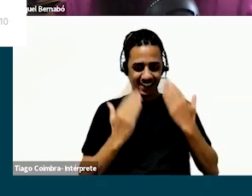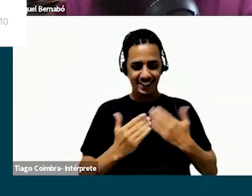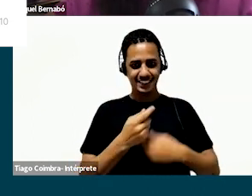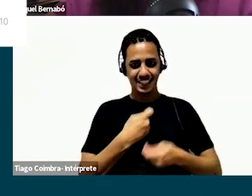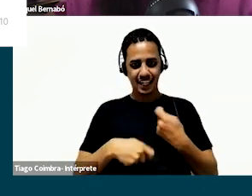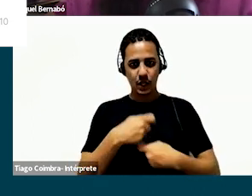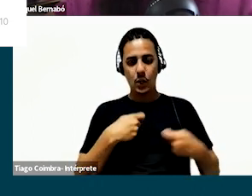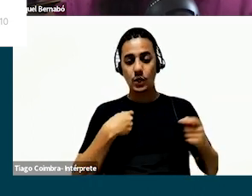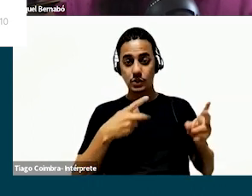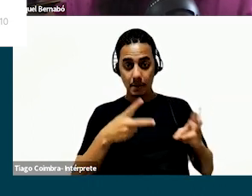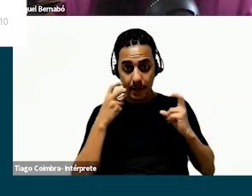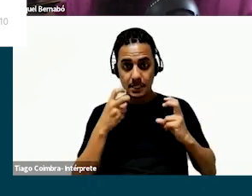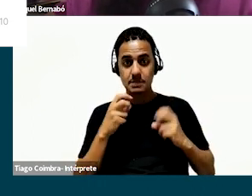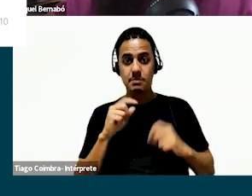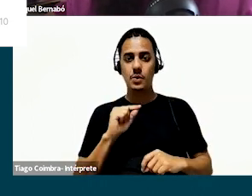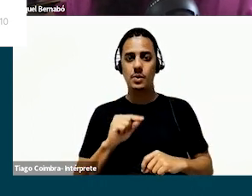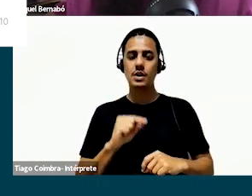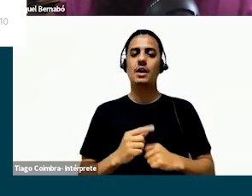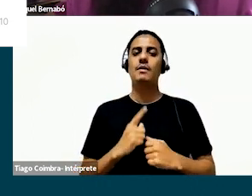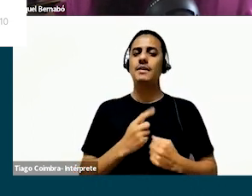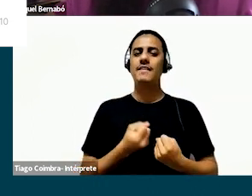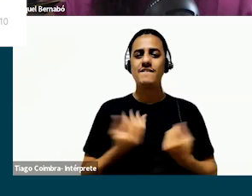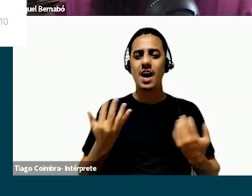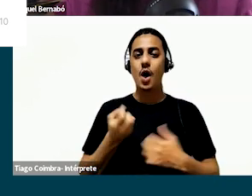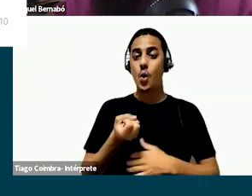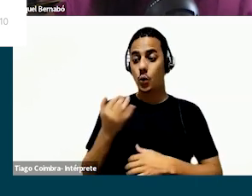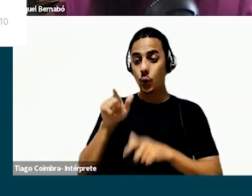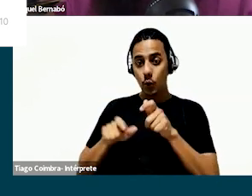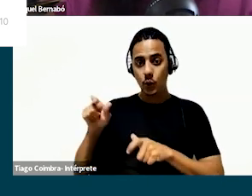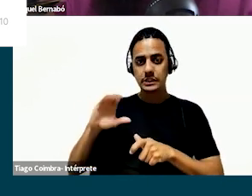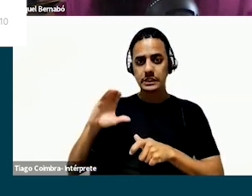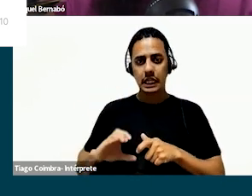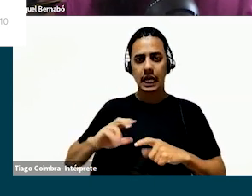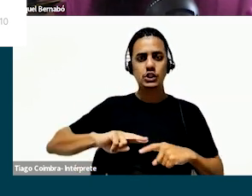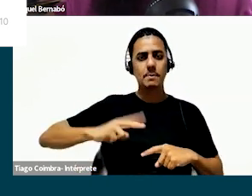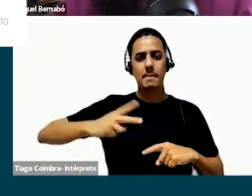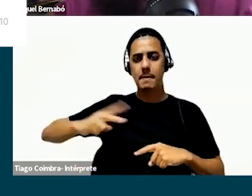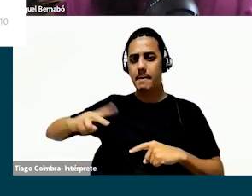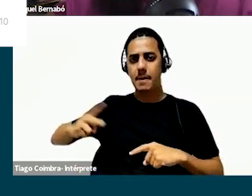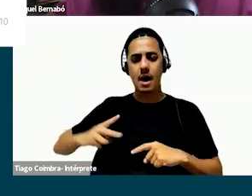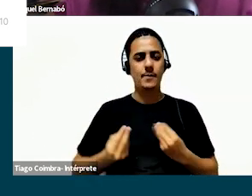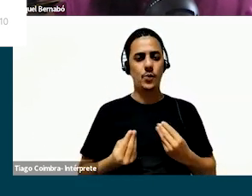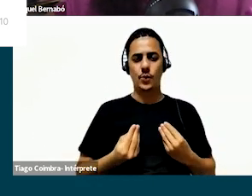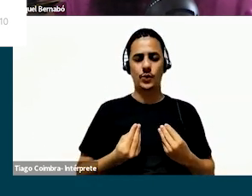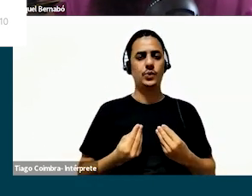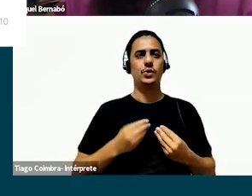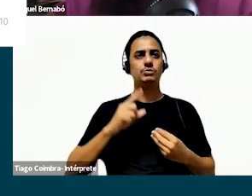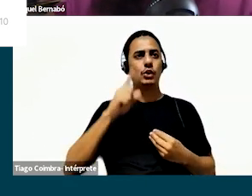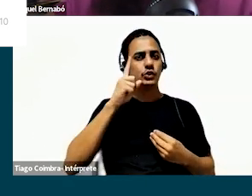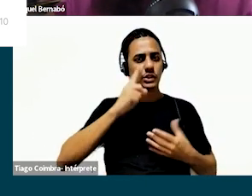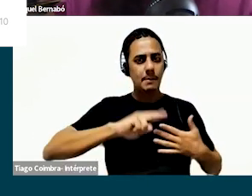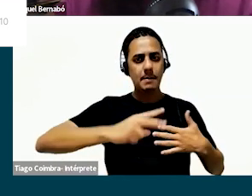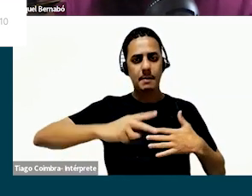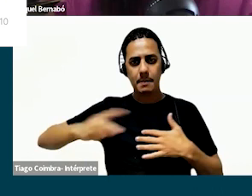que os BAs, os analistas de negócio, eles tinham detectado um aumento muito grande nos números de transações de alguns clientes. Eles estavam